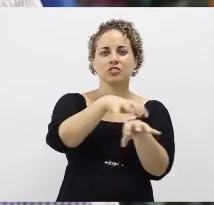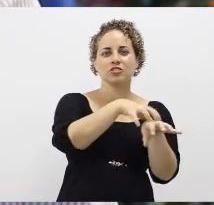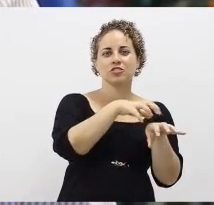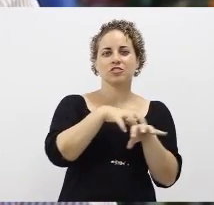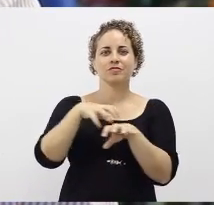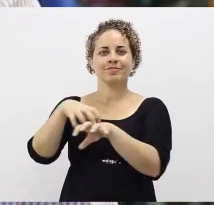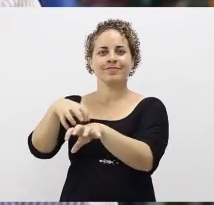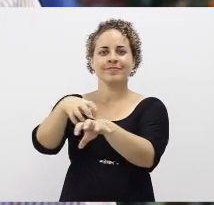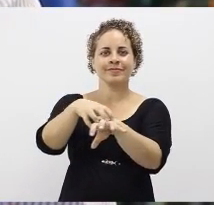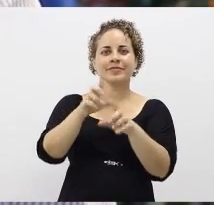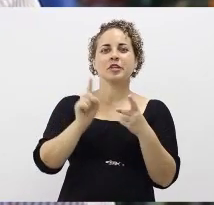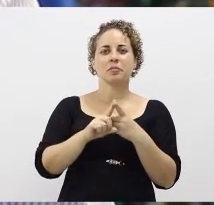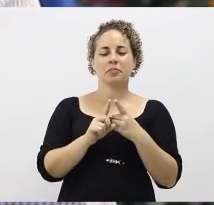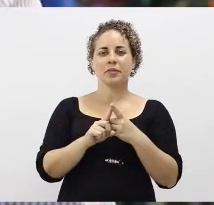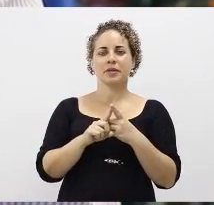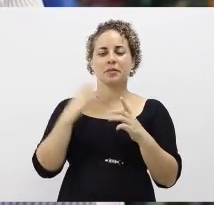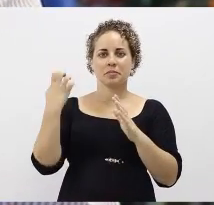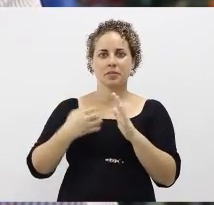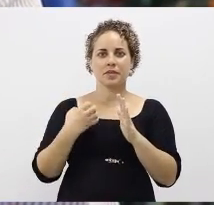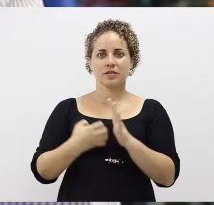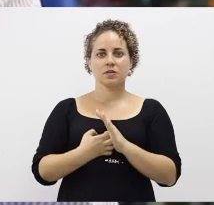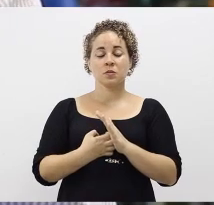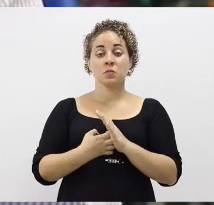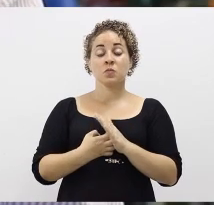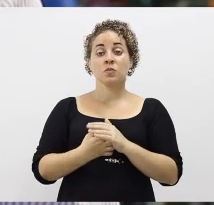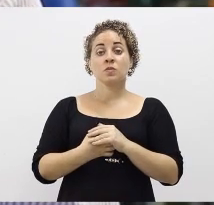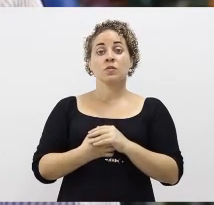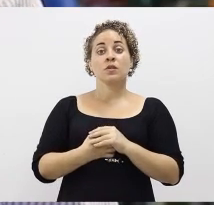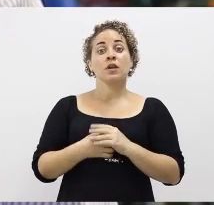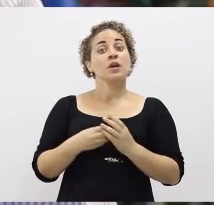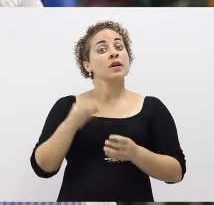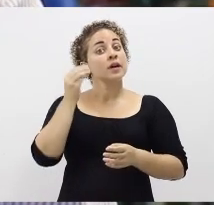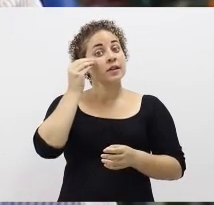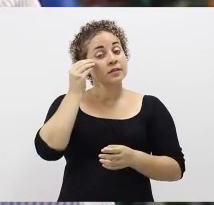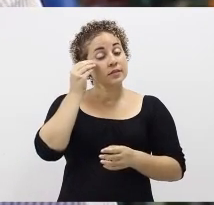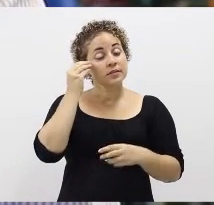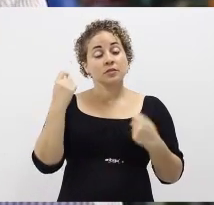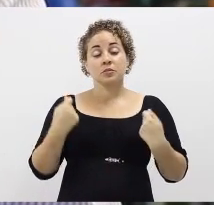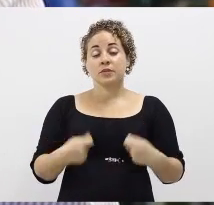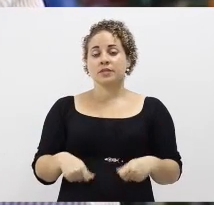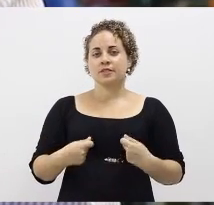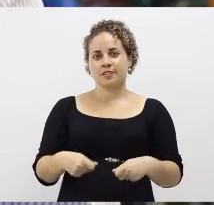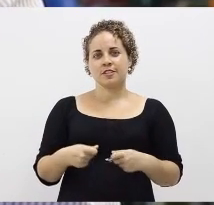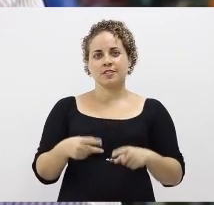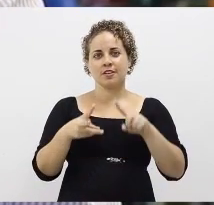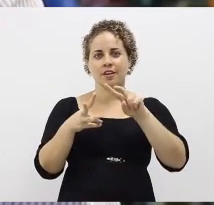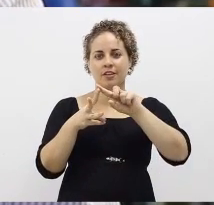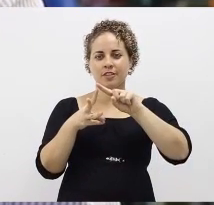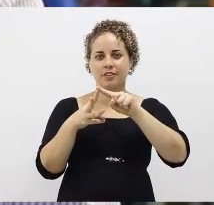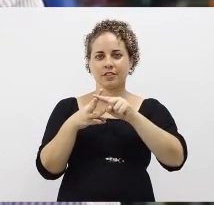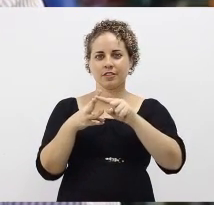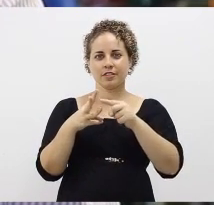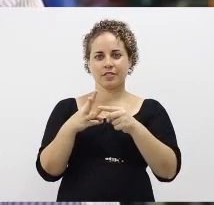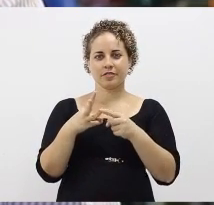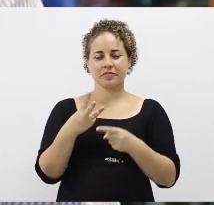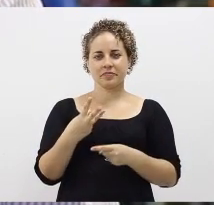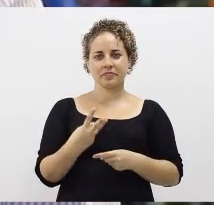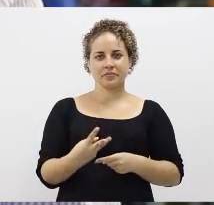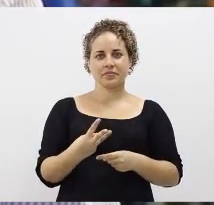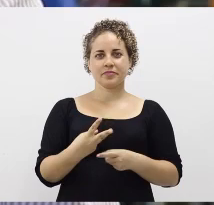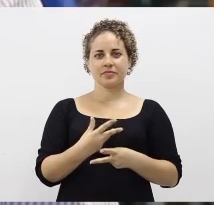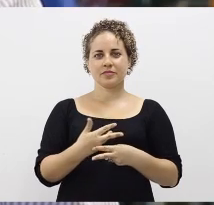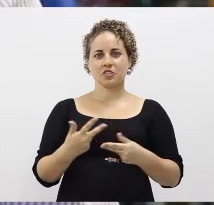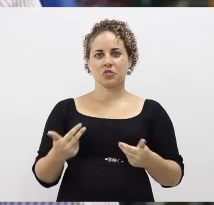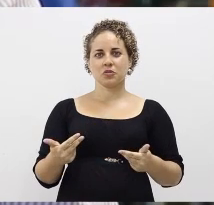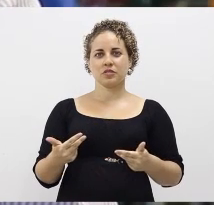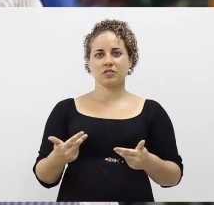decisões extremamente complexas. Mas eu preciso chamar a atenção para 3 componentes,